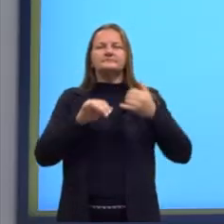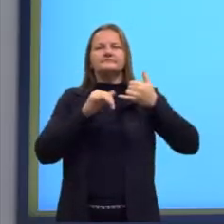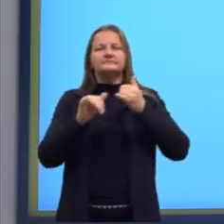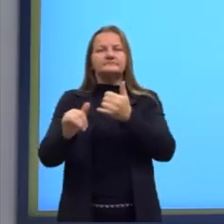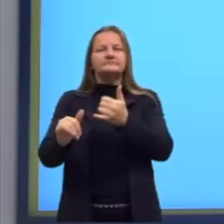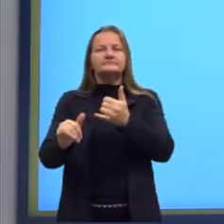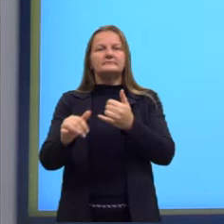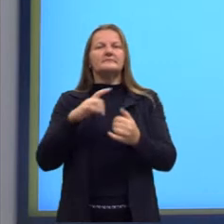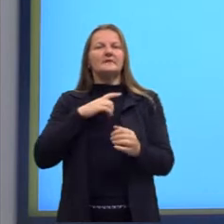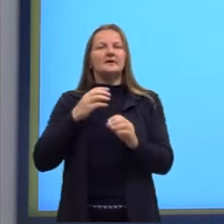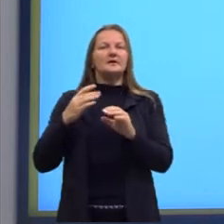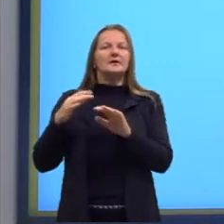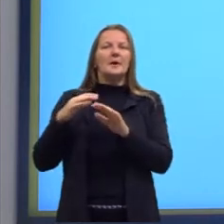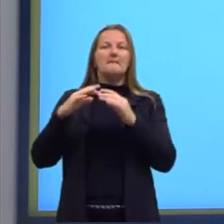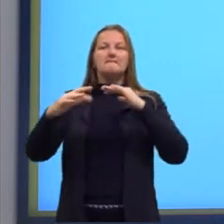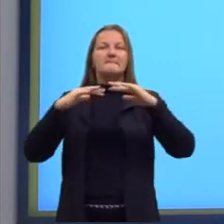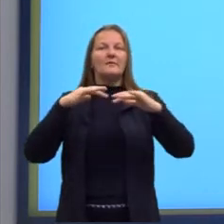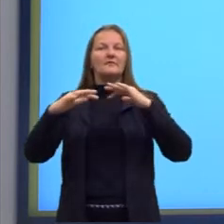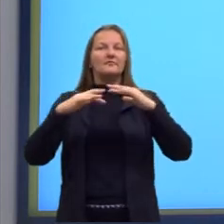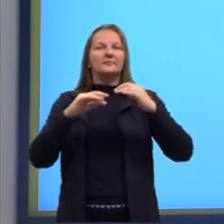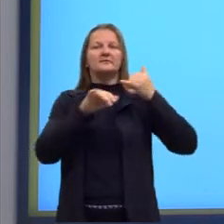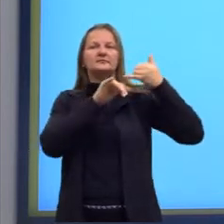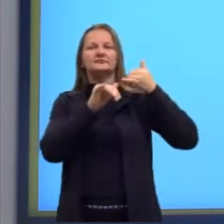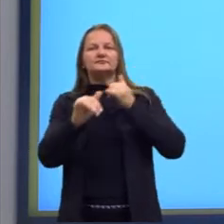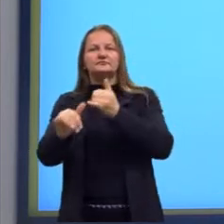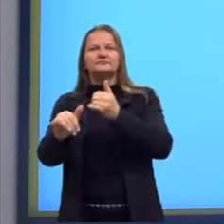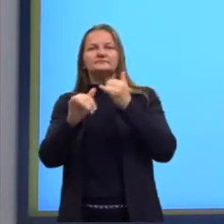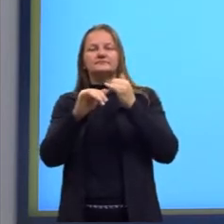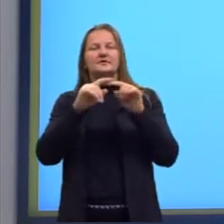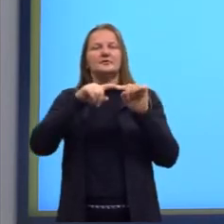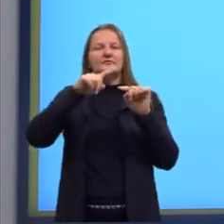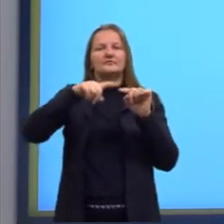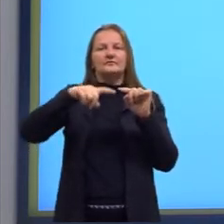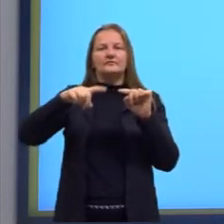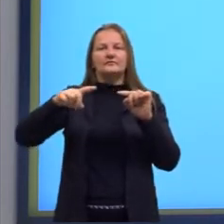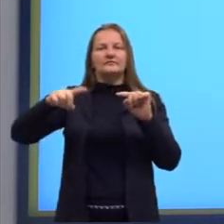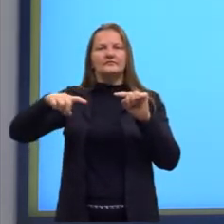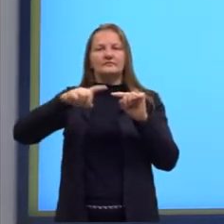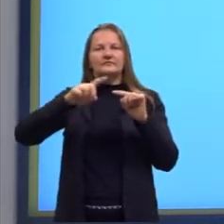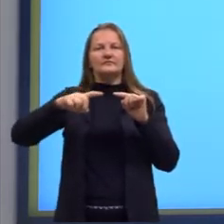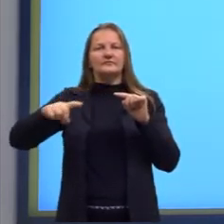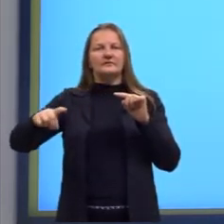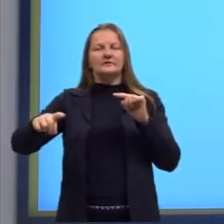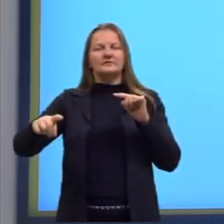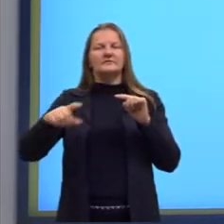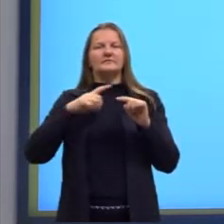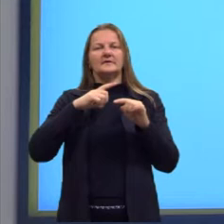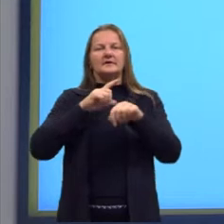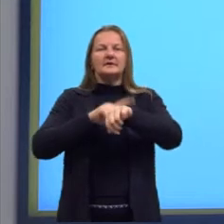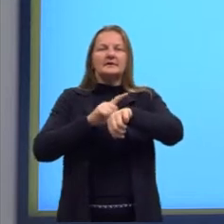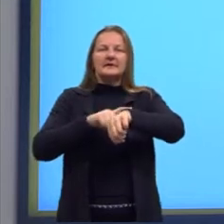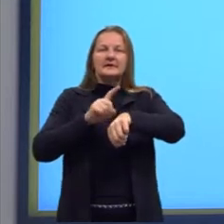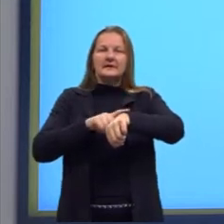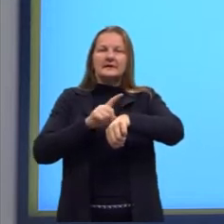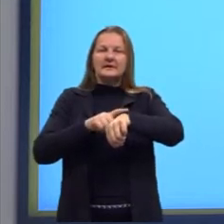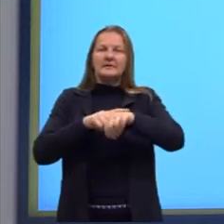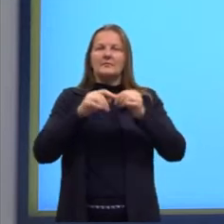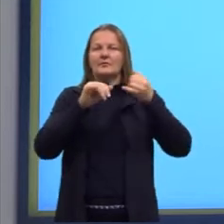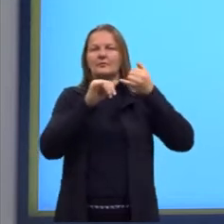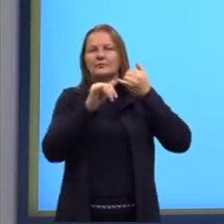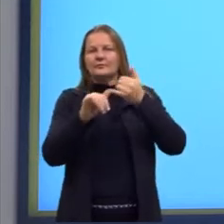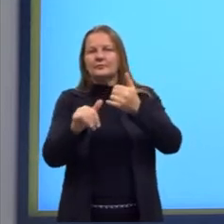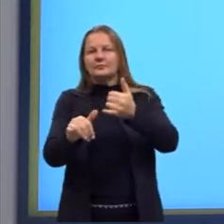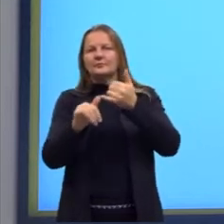fluxo a gente quer dizer que tá havendo então uma variação né tá passando um certo tempo certo então